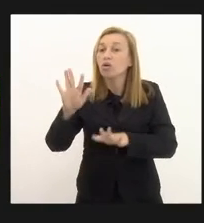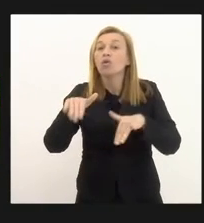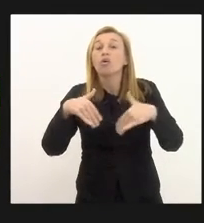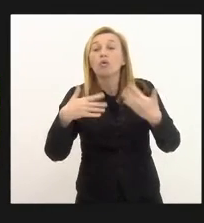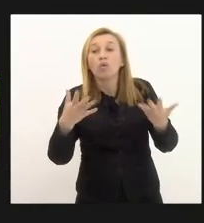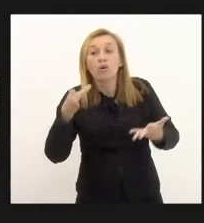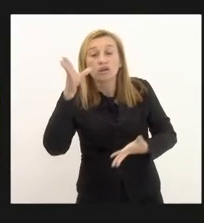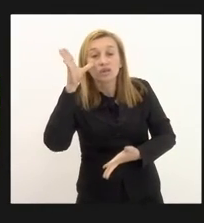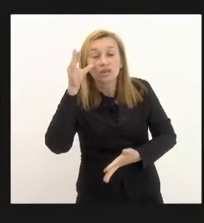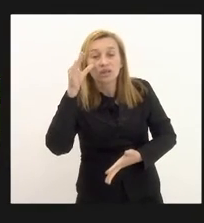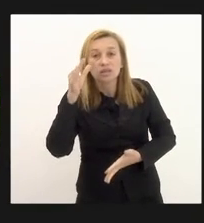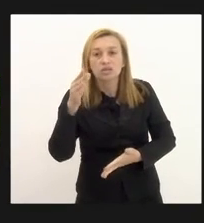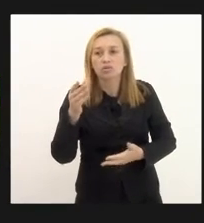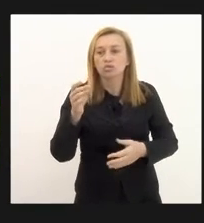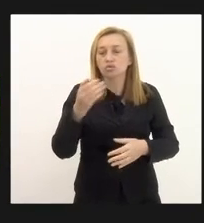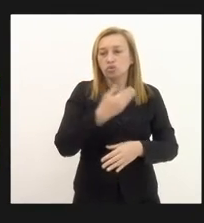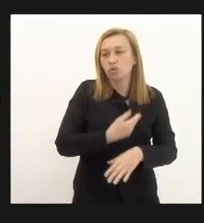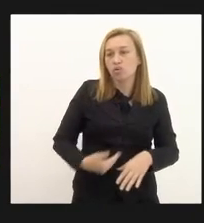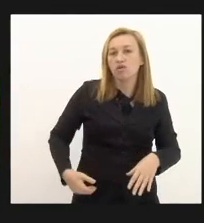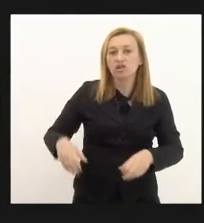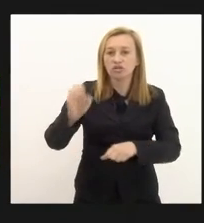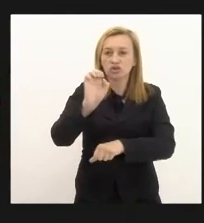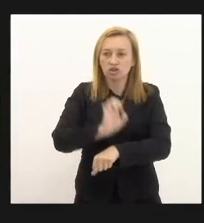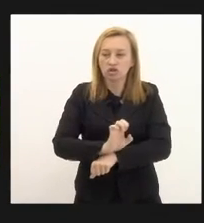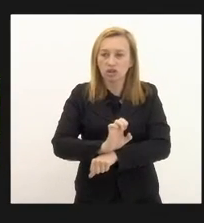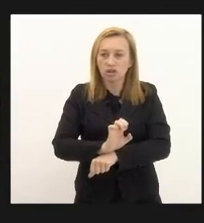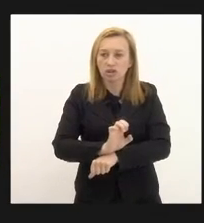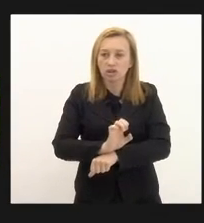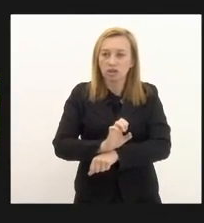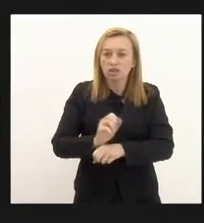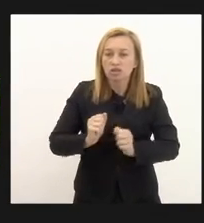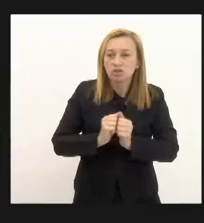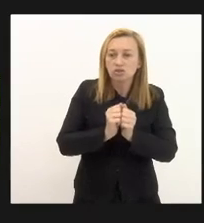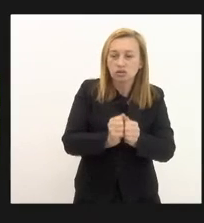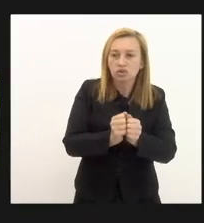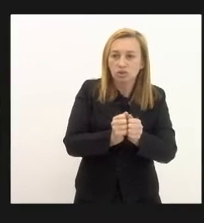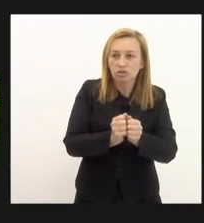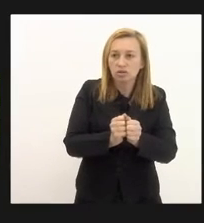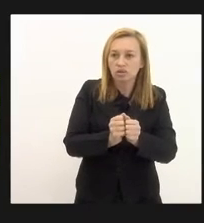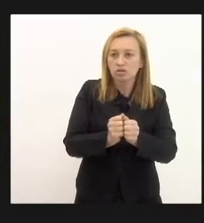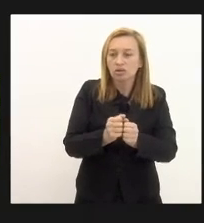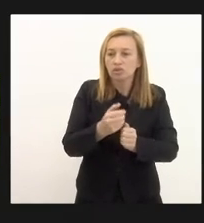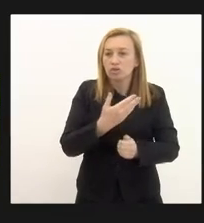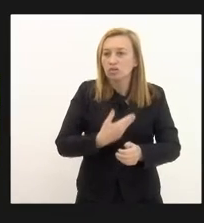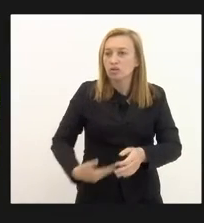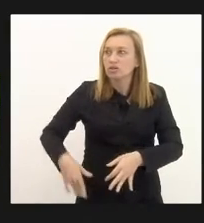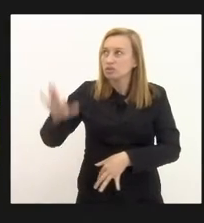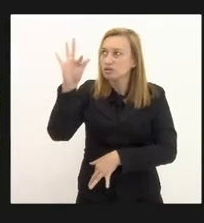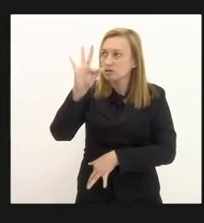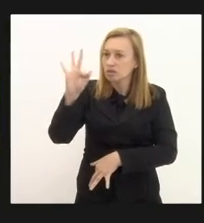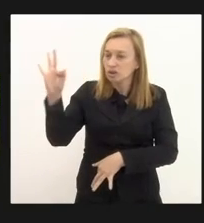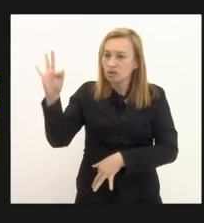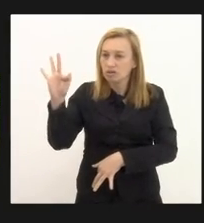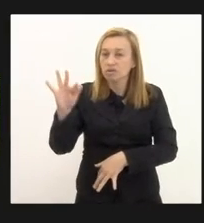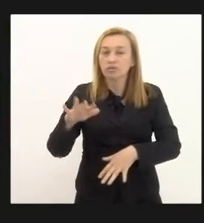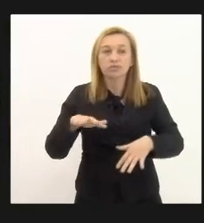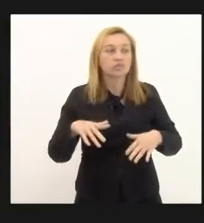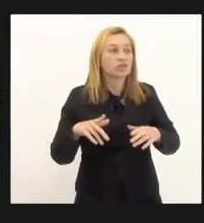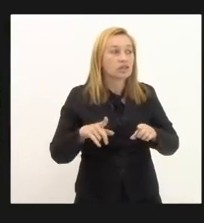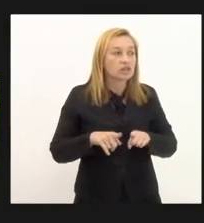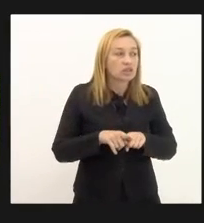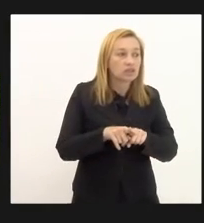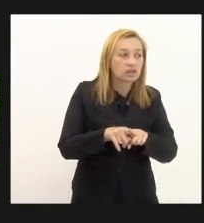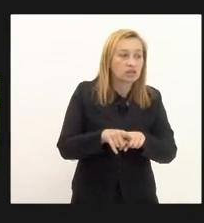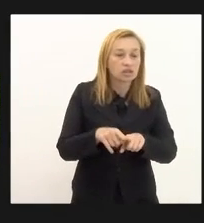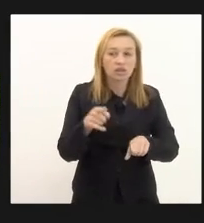intenção do governo estadual diz se alinhar ao governo federal eles são da mesma